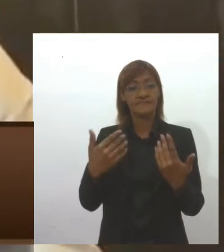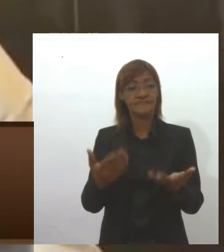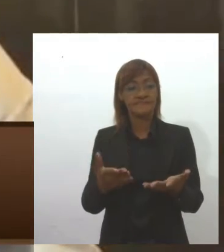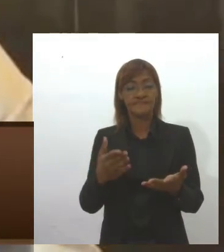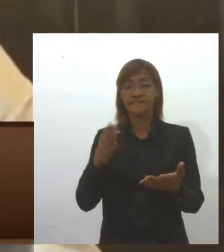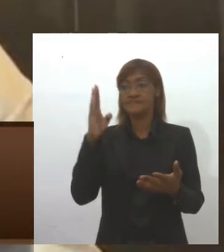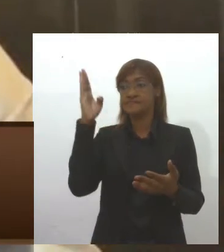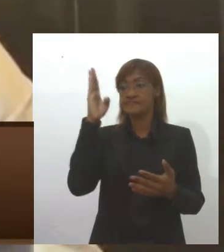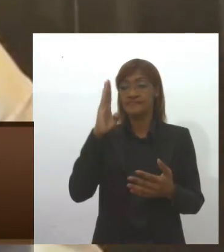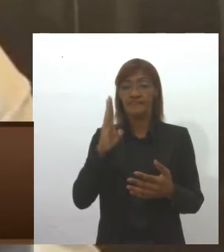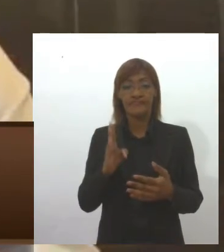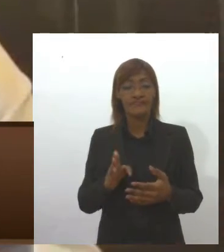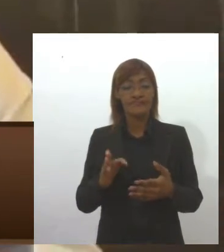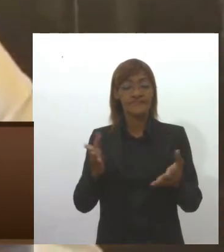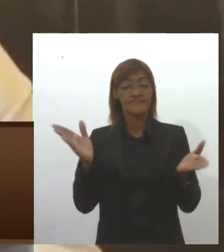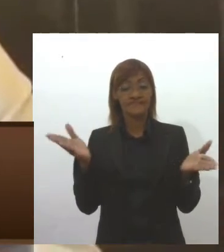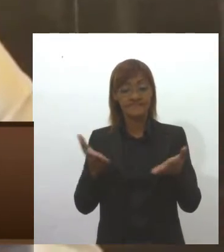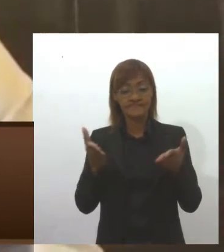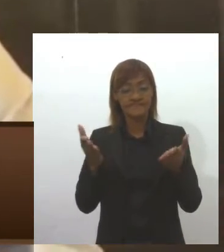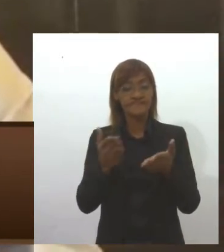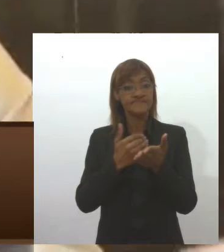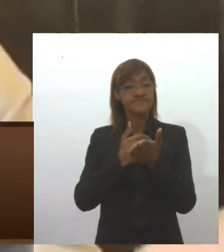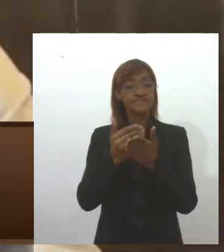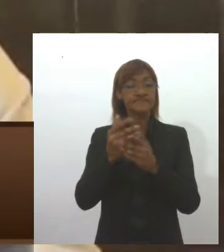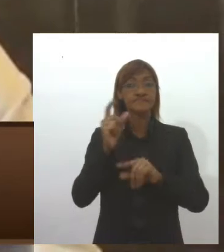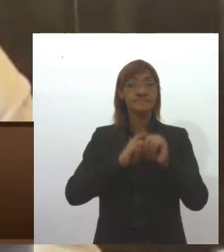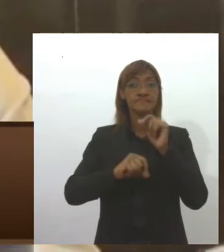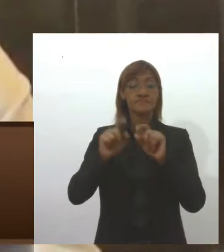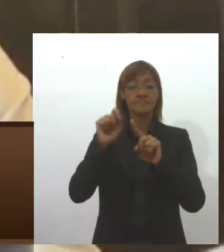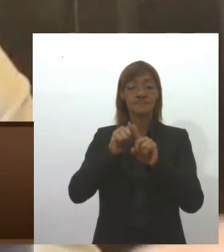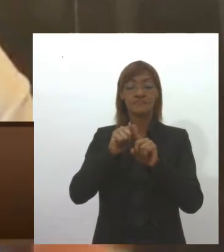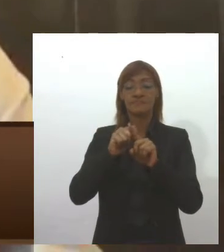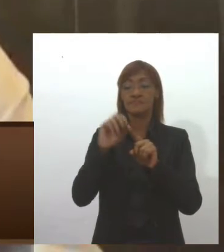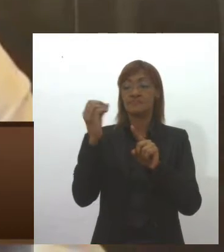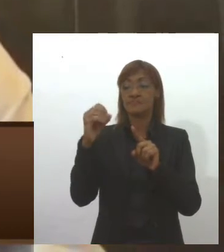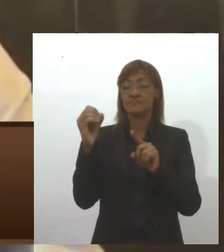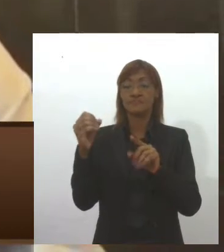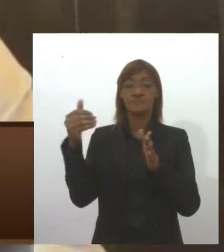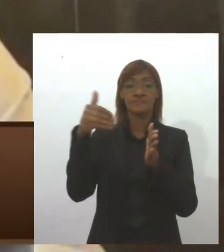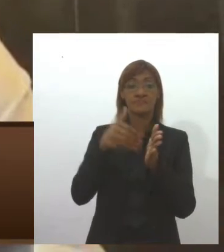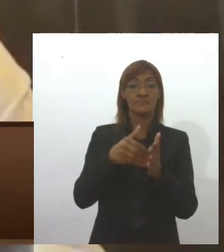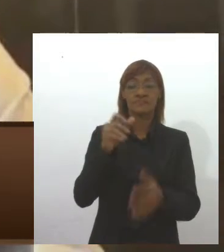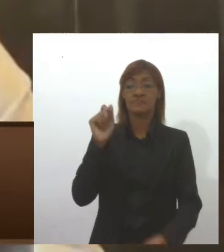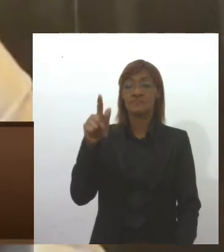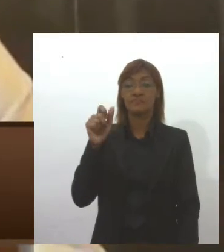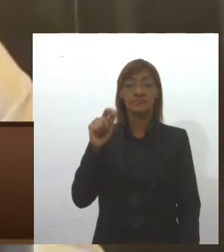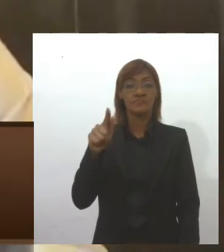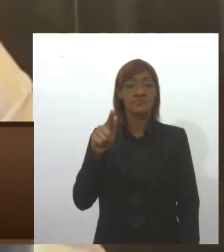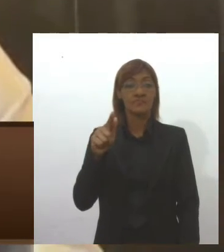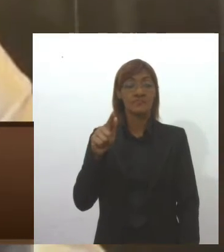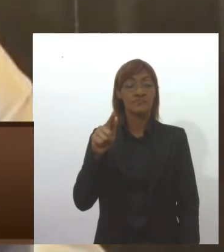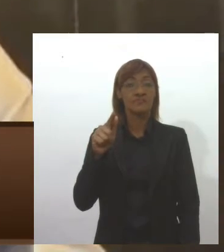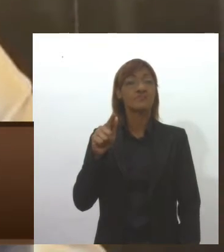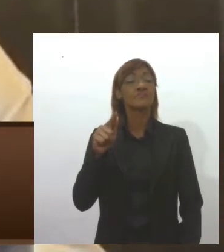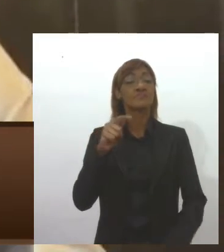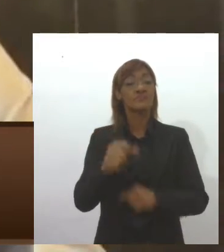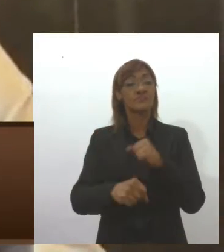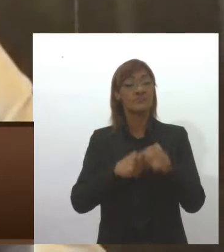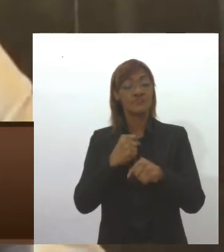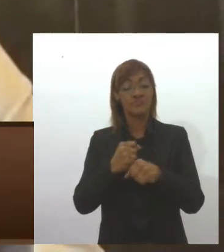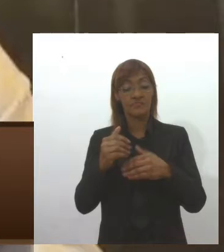a partir de agora. O convênio ele vai de outubro até agosto do ano que vem, Nós vamos rodar o Brasil vendendo